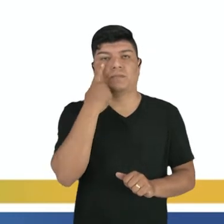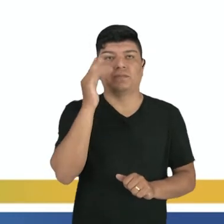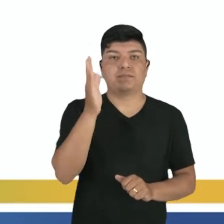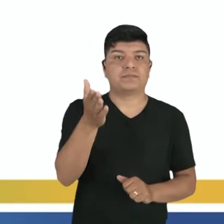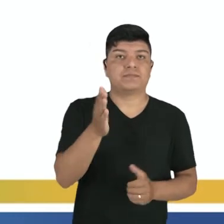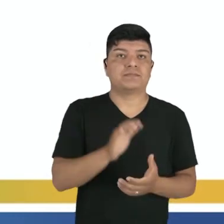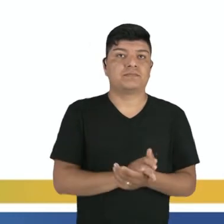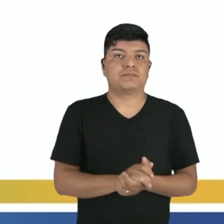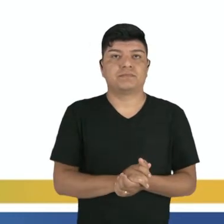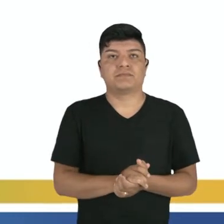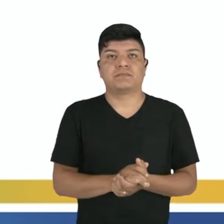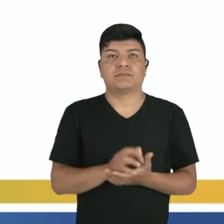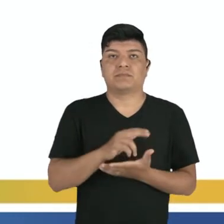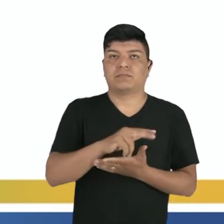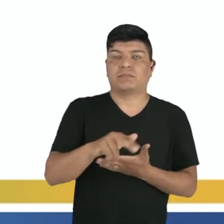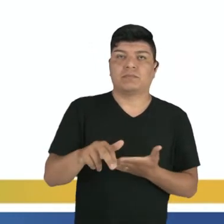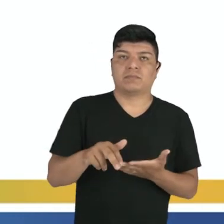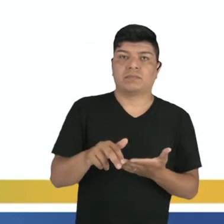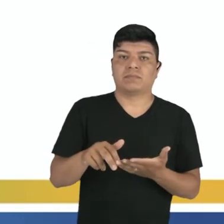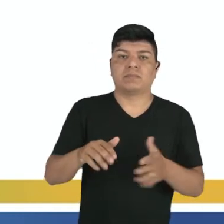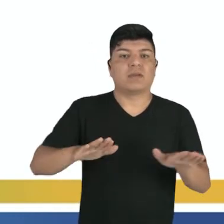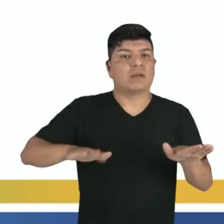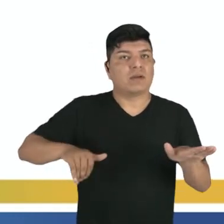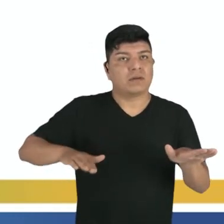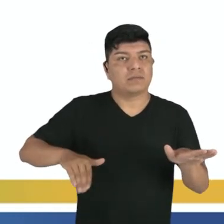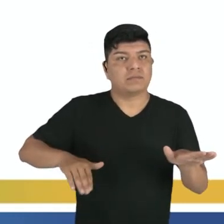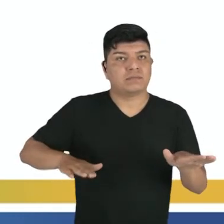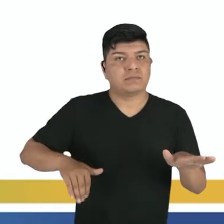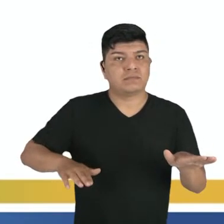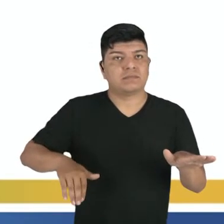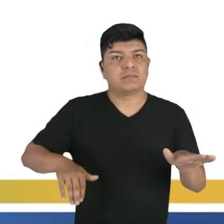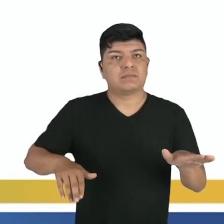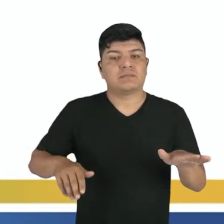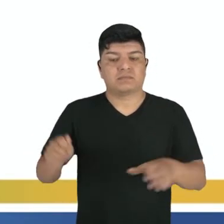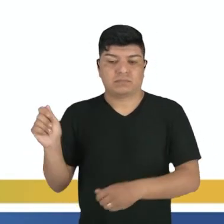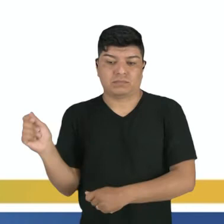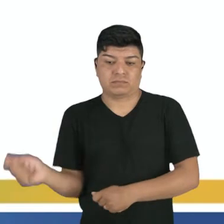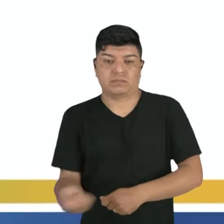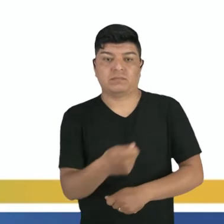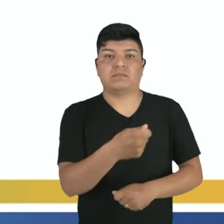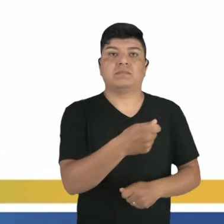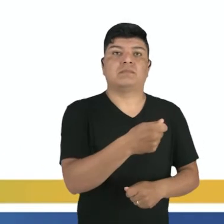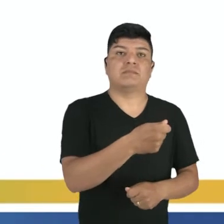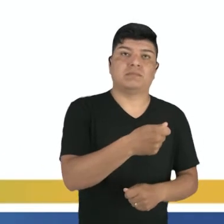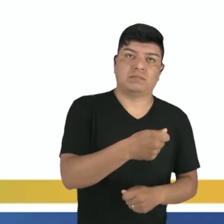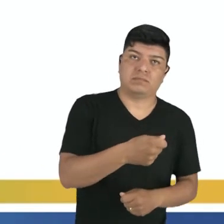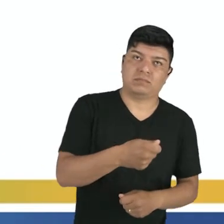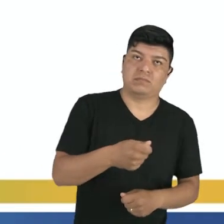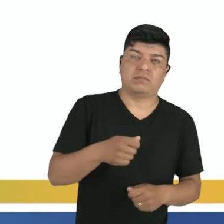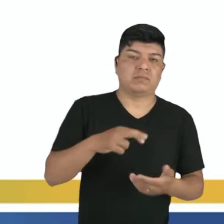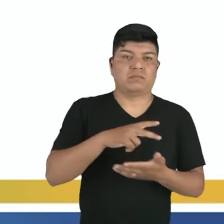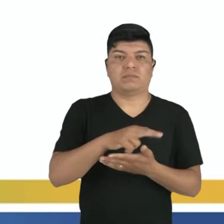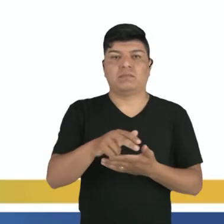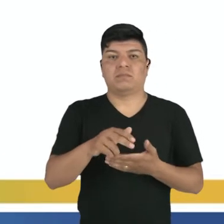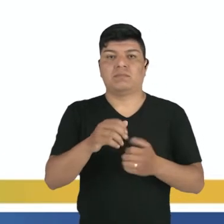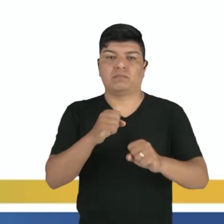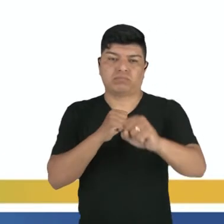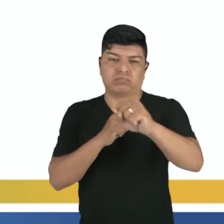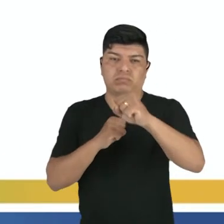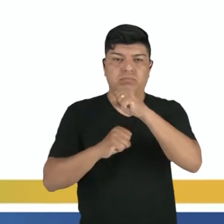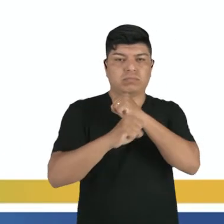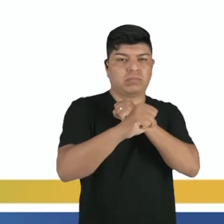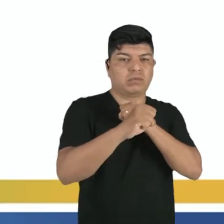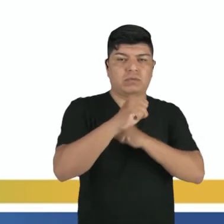falar o atletismo natação tênis golfe E Pezão UFC a